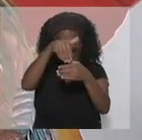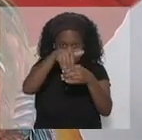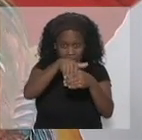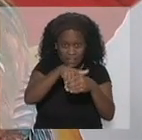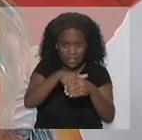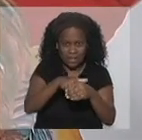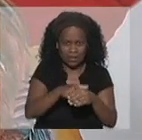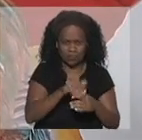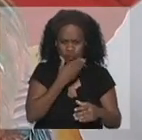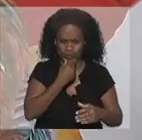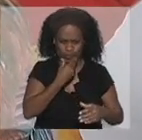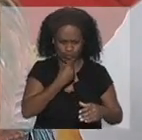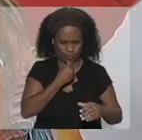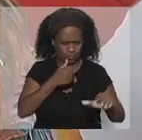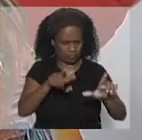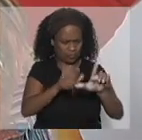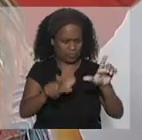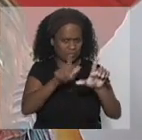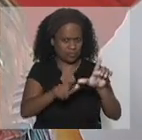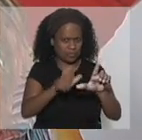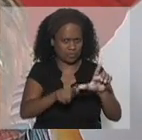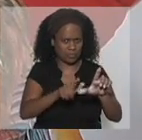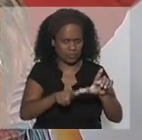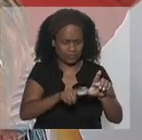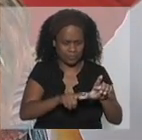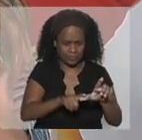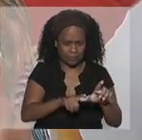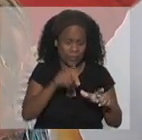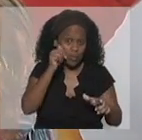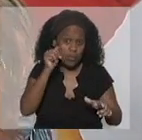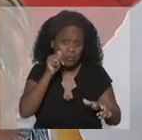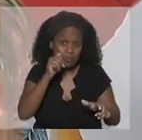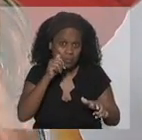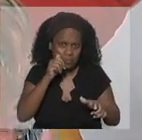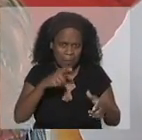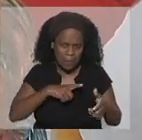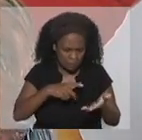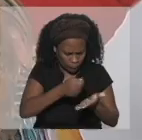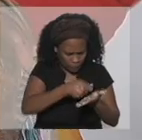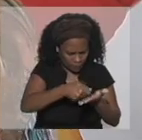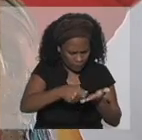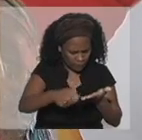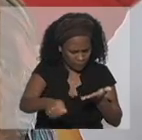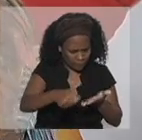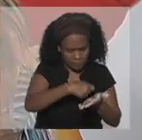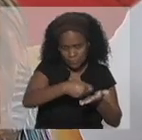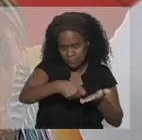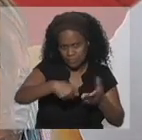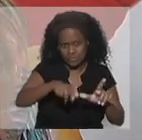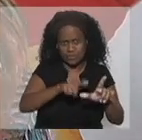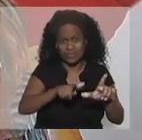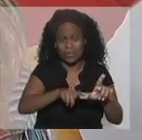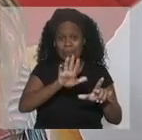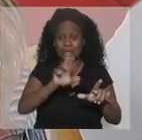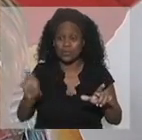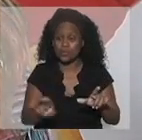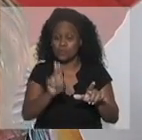machismo dentro do meio literário, assim, até autoras escrevendo livros